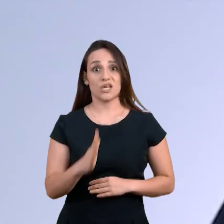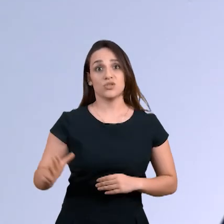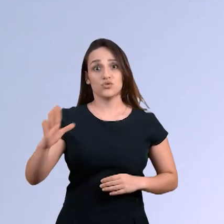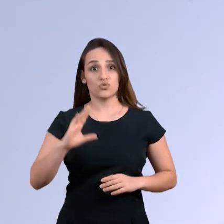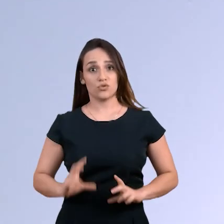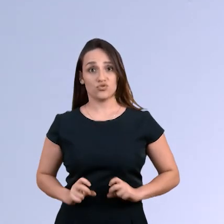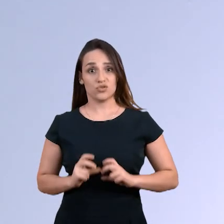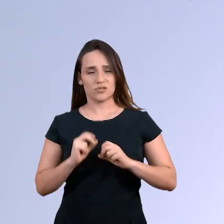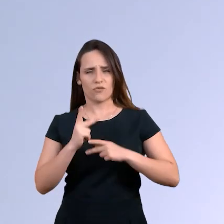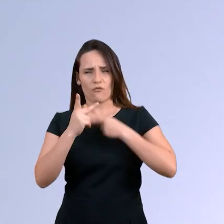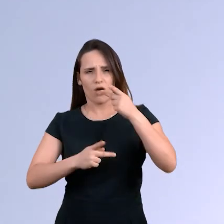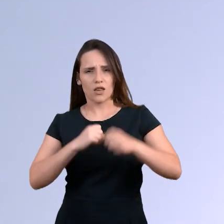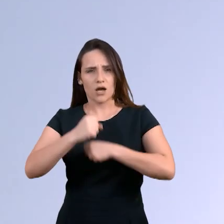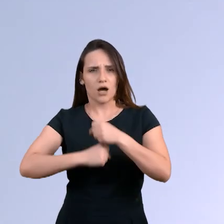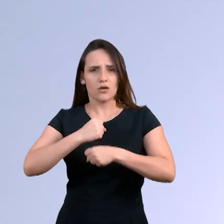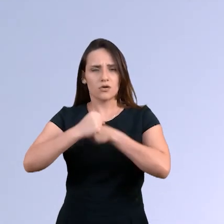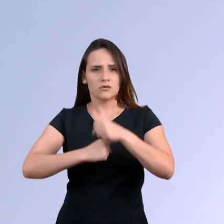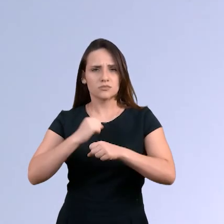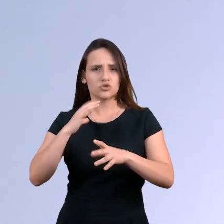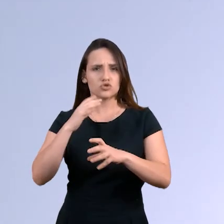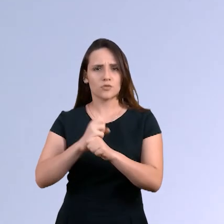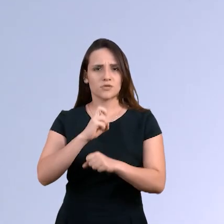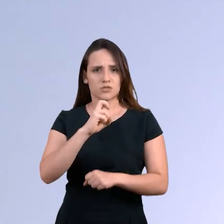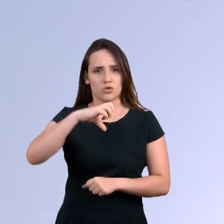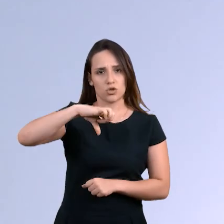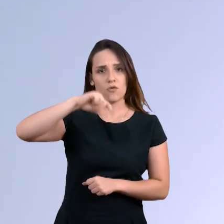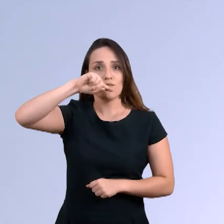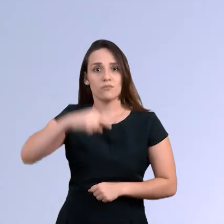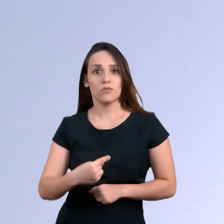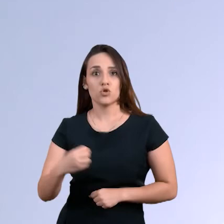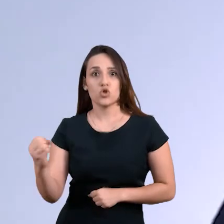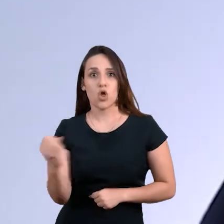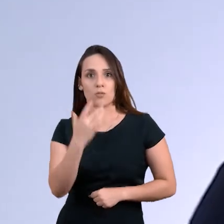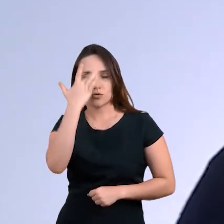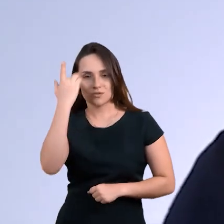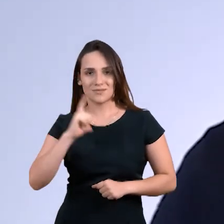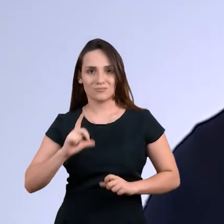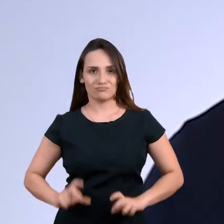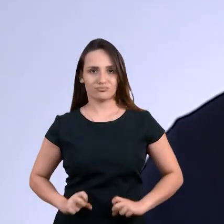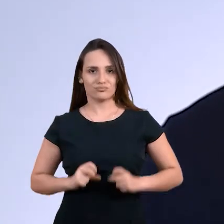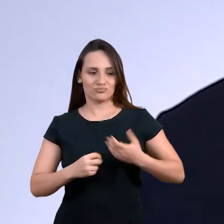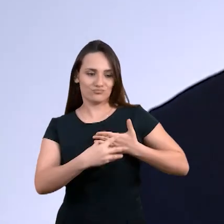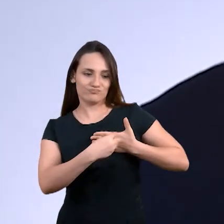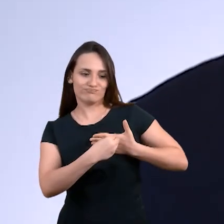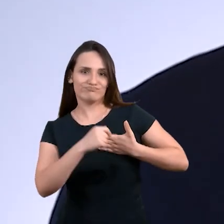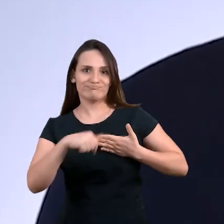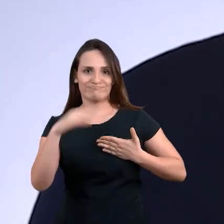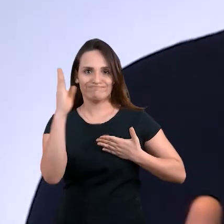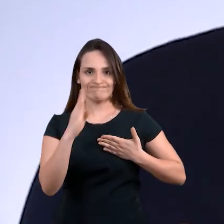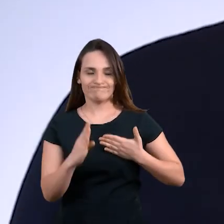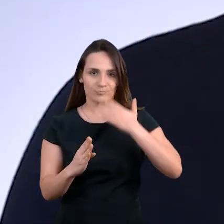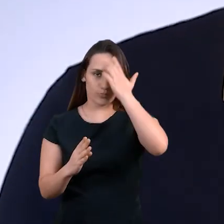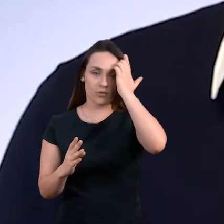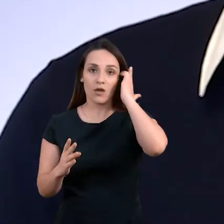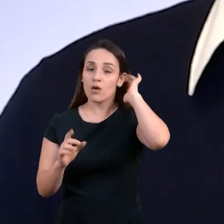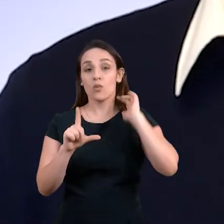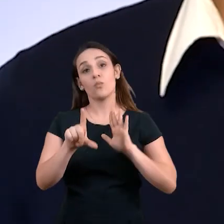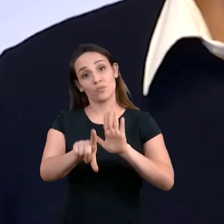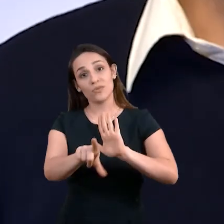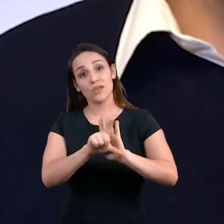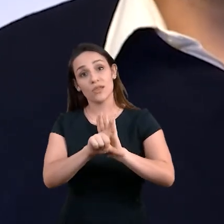Nacional de Câncer estima que a cada ano são diagnosticados 59 mil novos casos de câncer de mama no Brasil. Por isso, a Lei